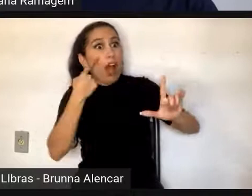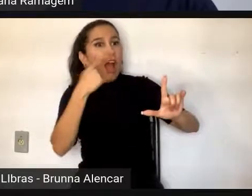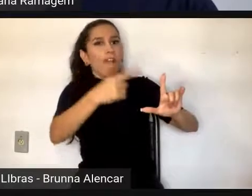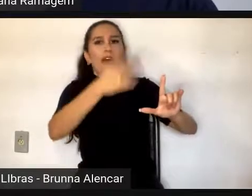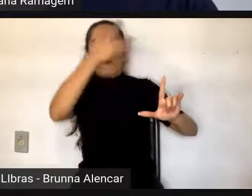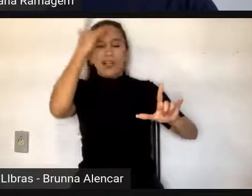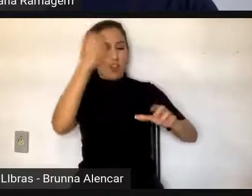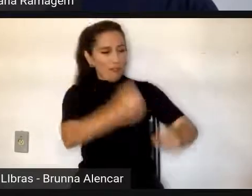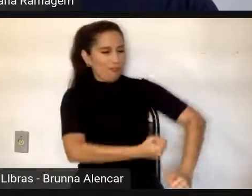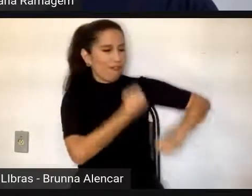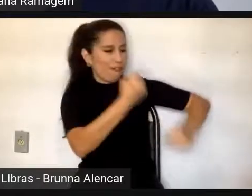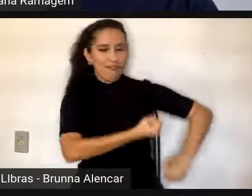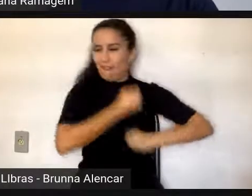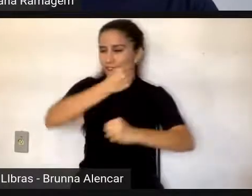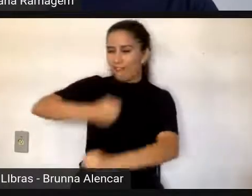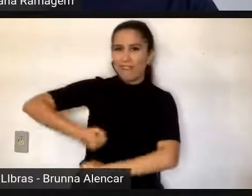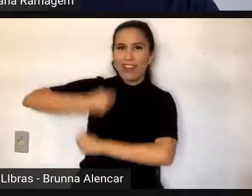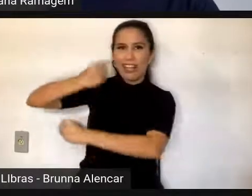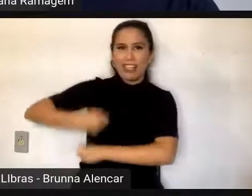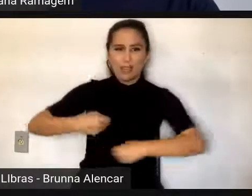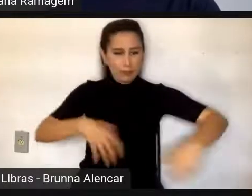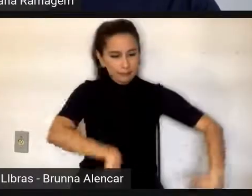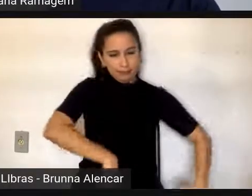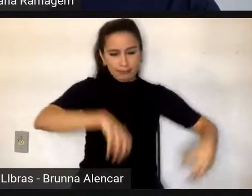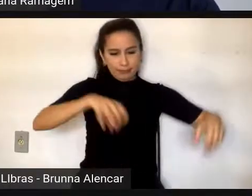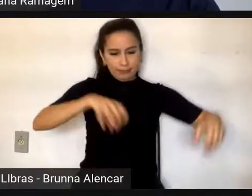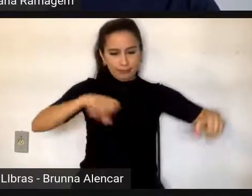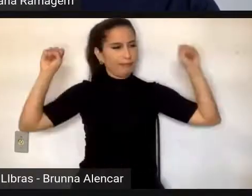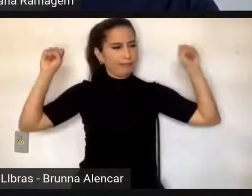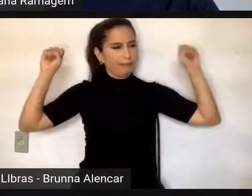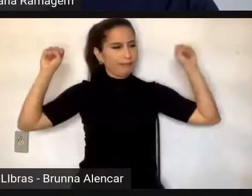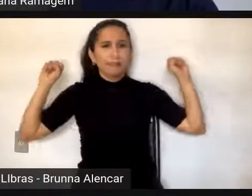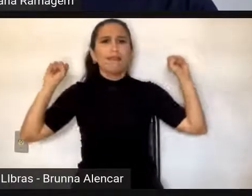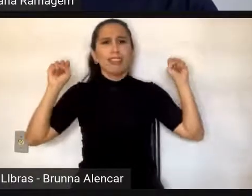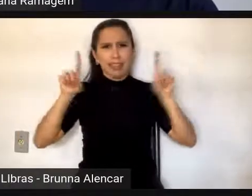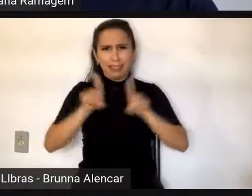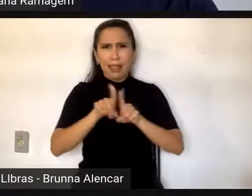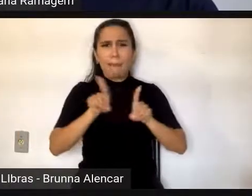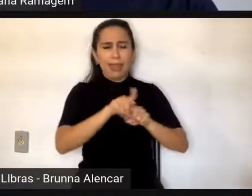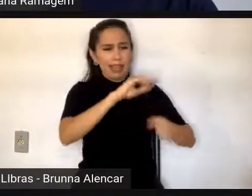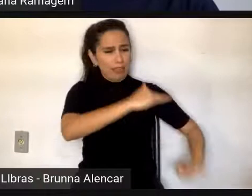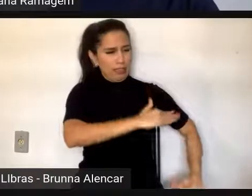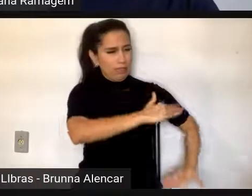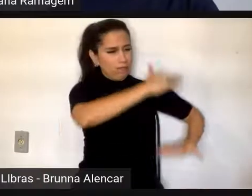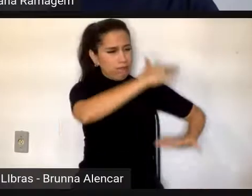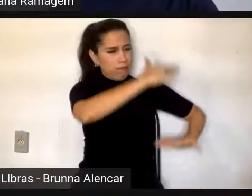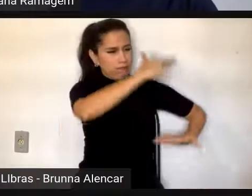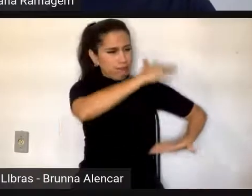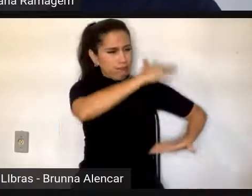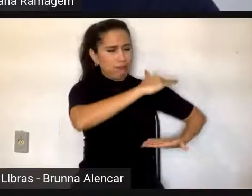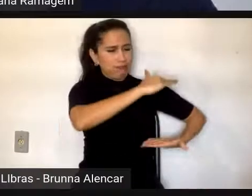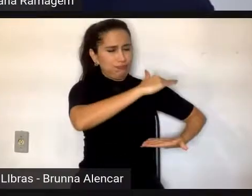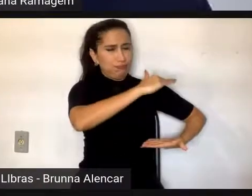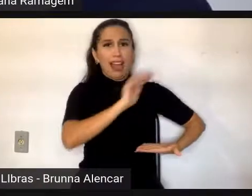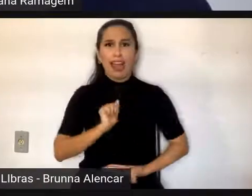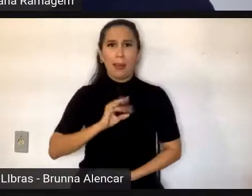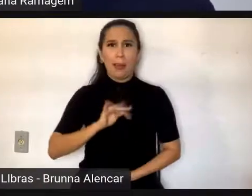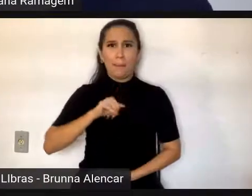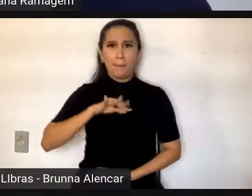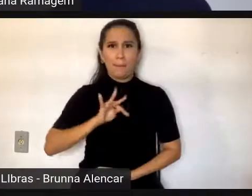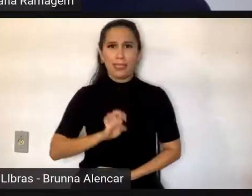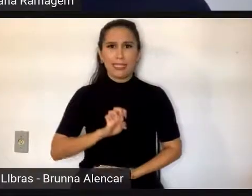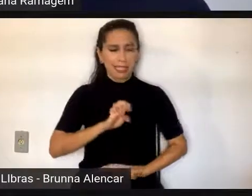ela pega muitas vezes aquelas embalagens de amaciantes de 1 litro, 5 litros, né? Para